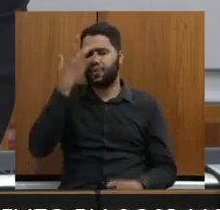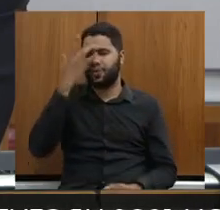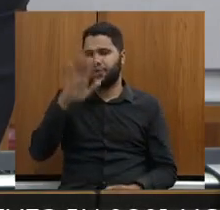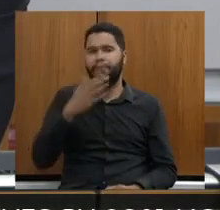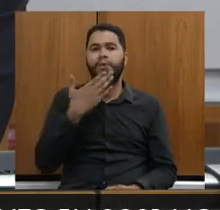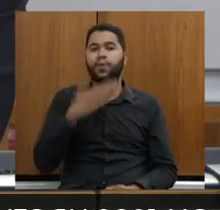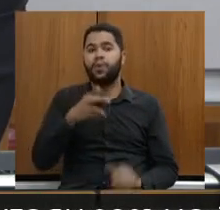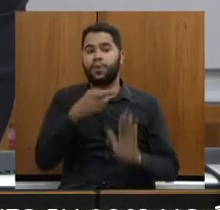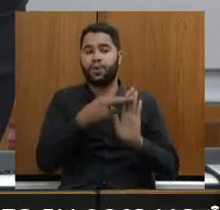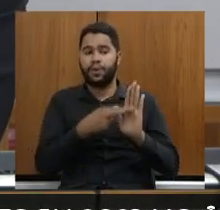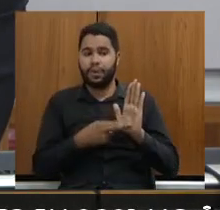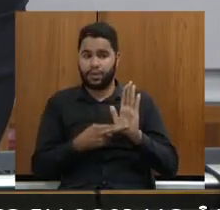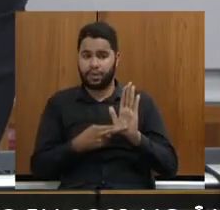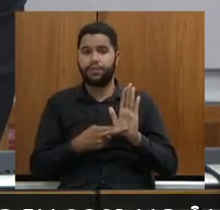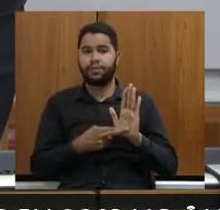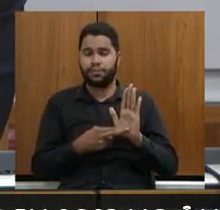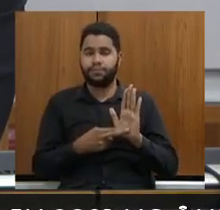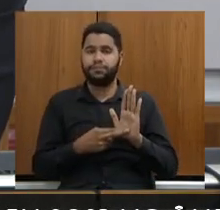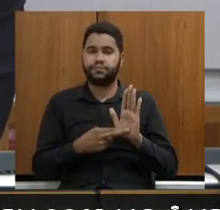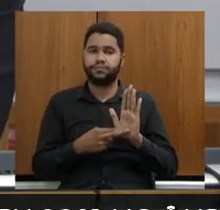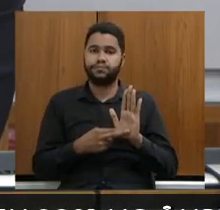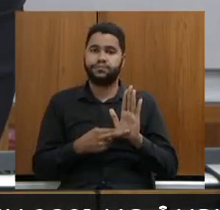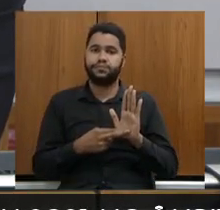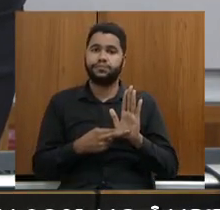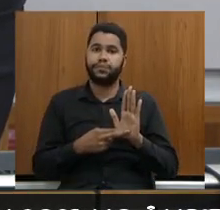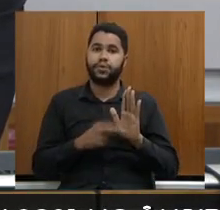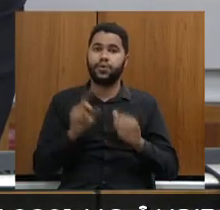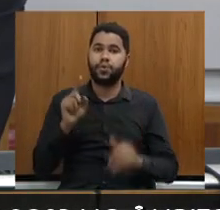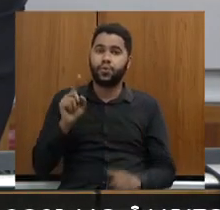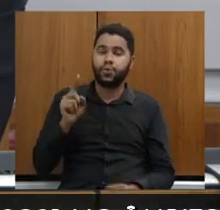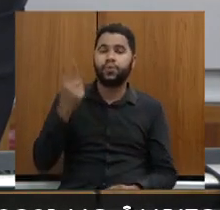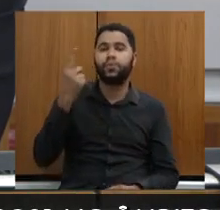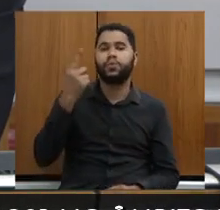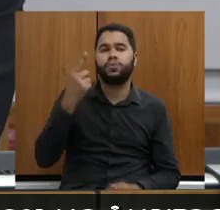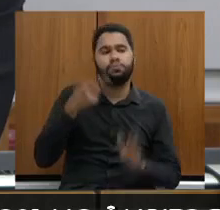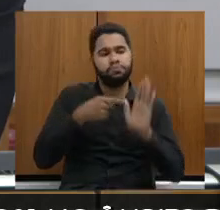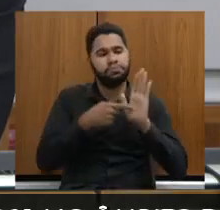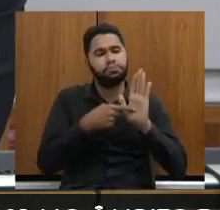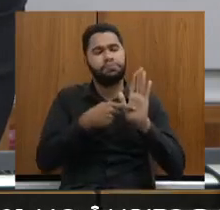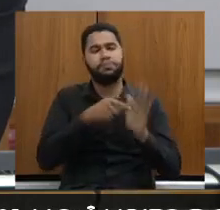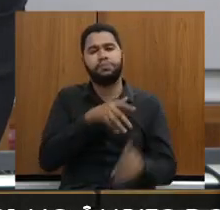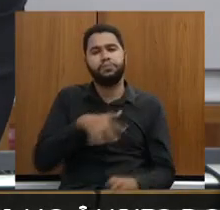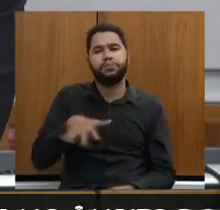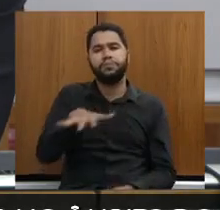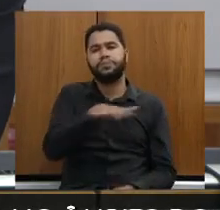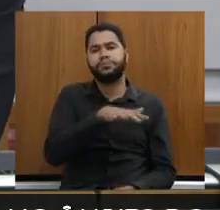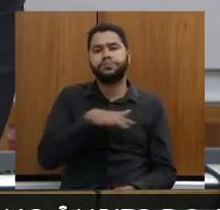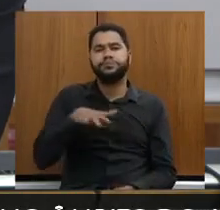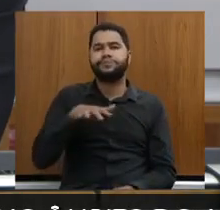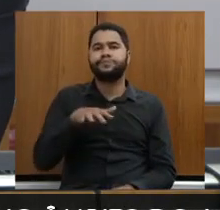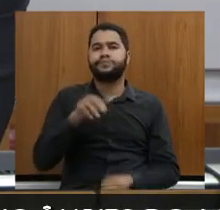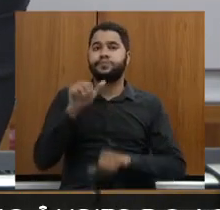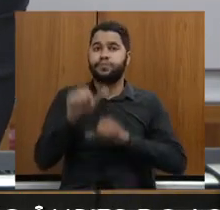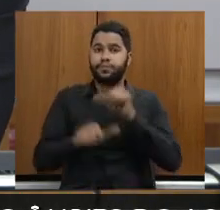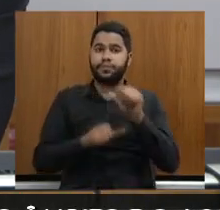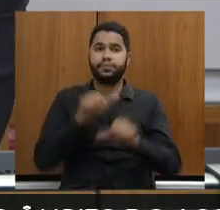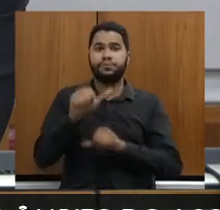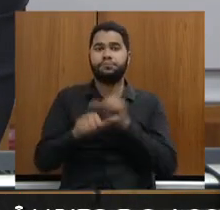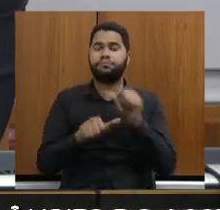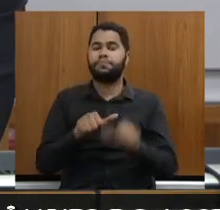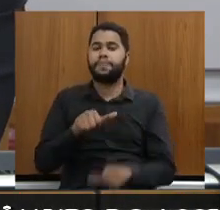sabem quais Essas são as regras estão claramente né mas uma vez que definido um cenário aonde a gente torna